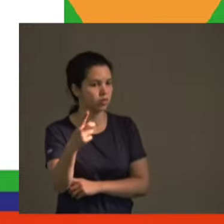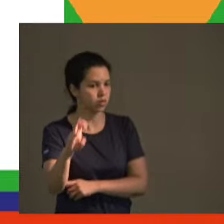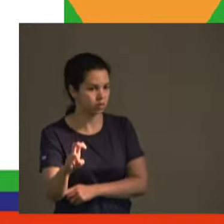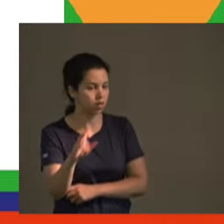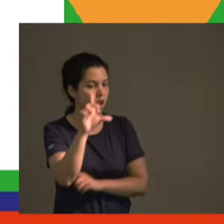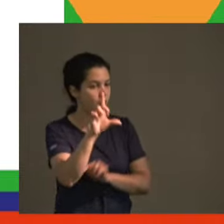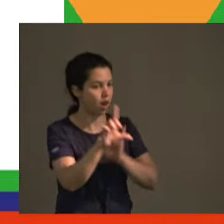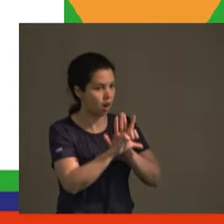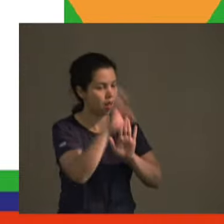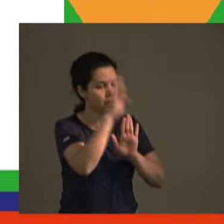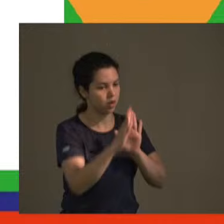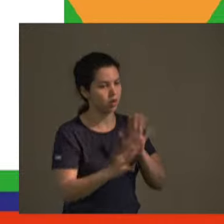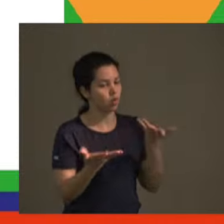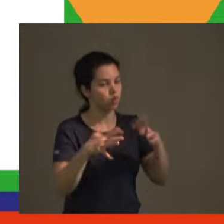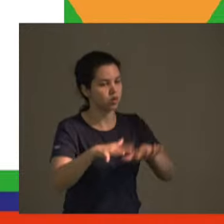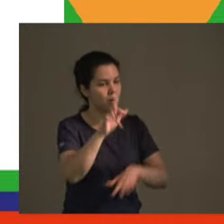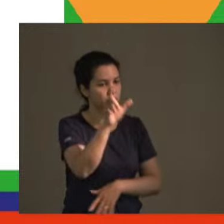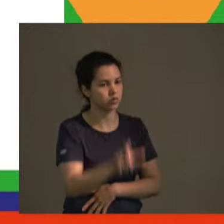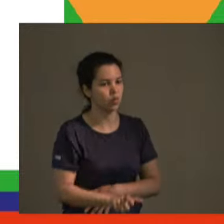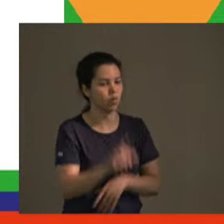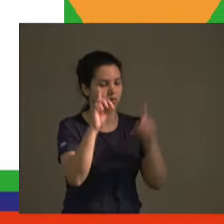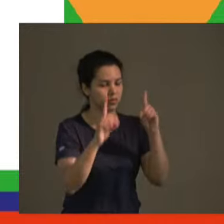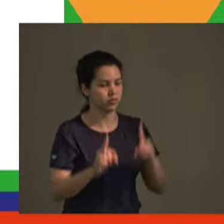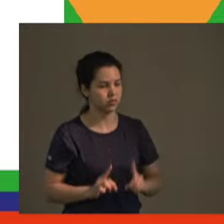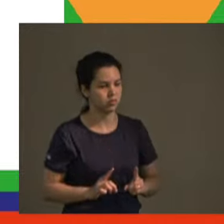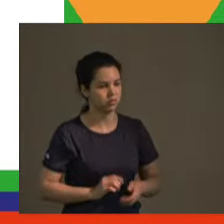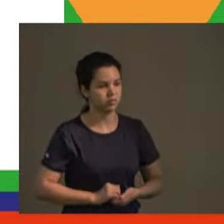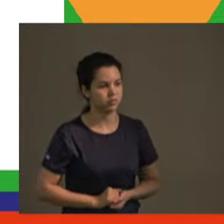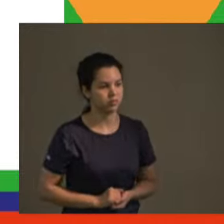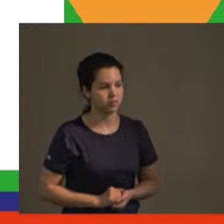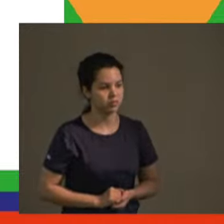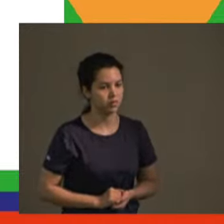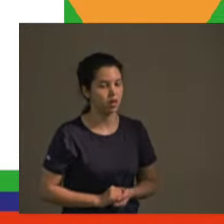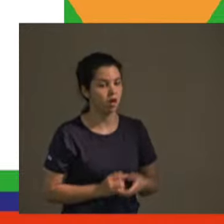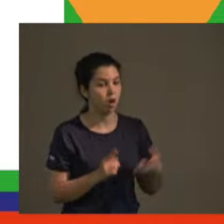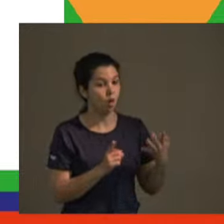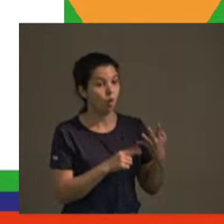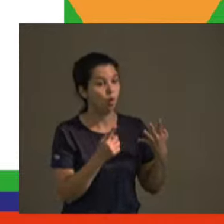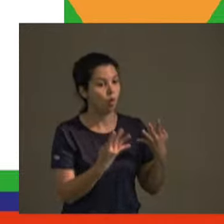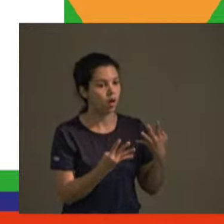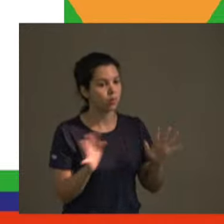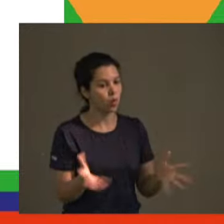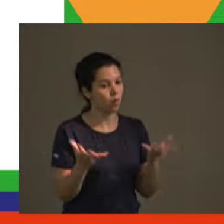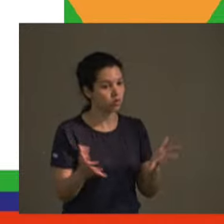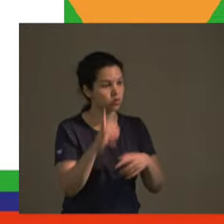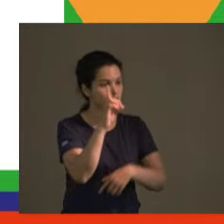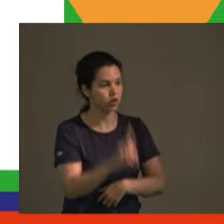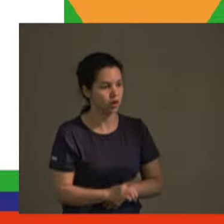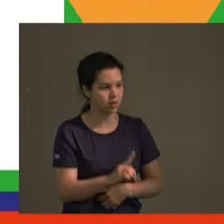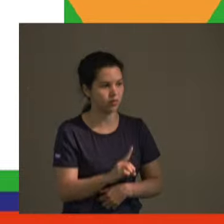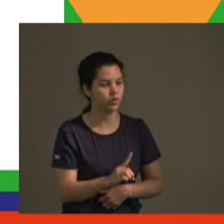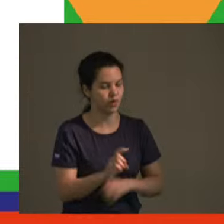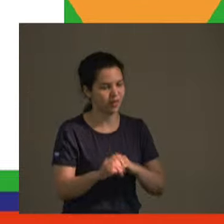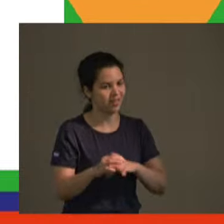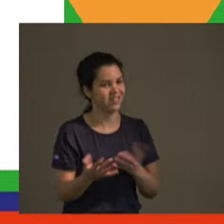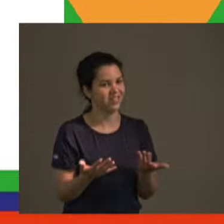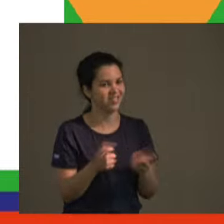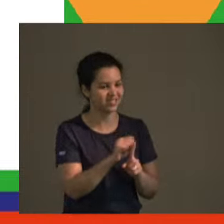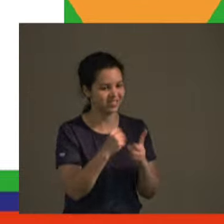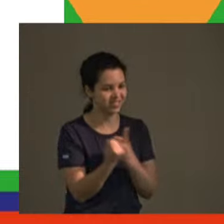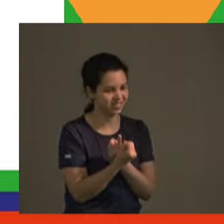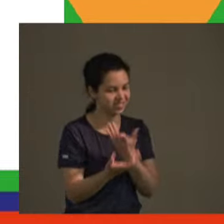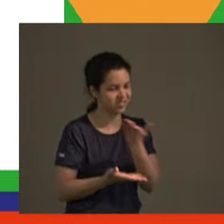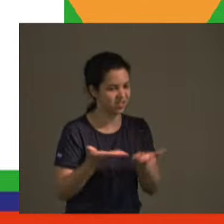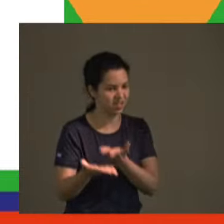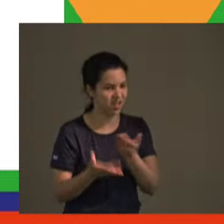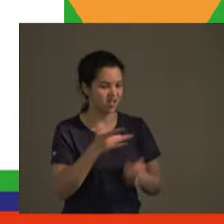Pessoa com Deficiência. Por fim, o eixo 4, promoção do direito à educação, à assistência social, à saúde e aos